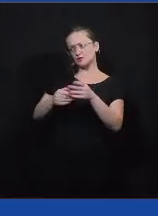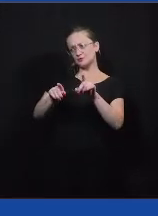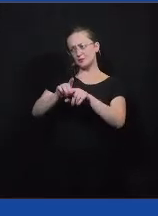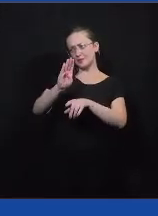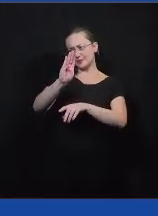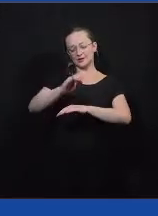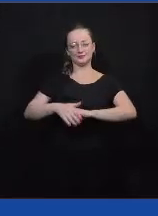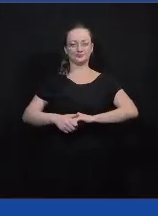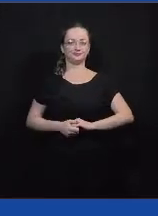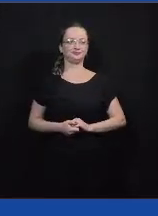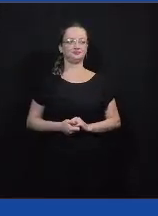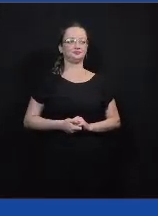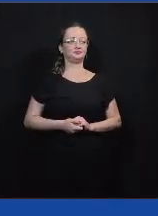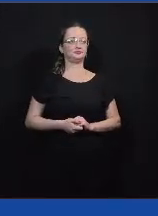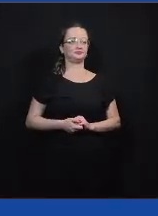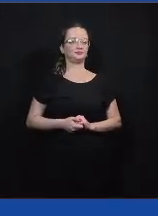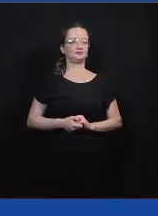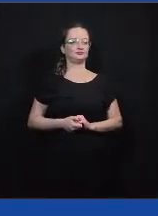B